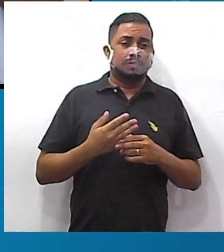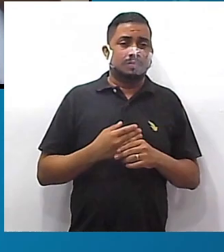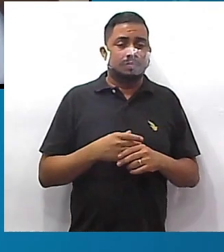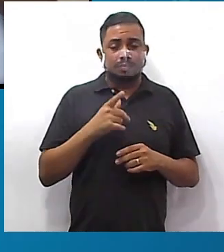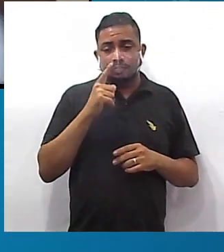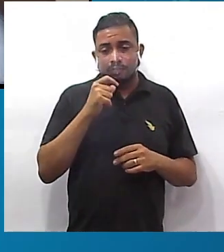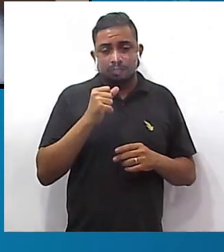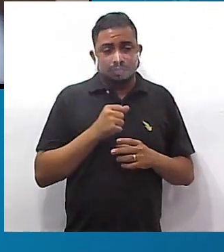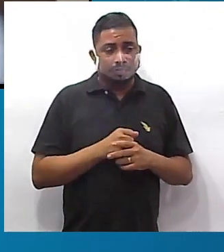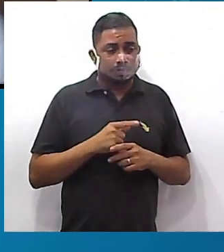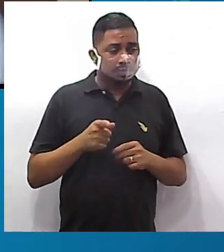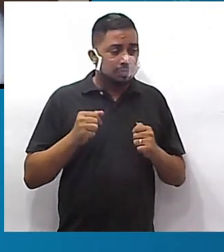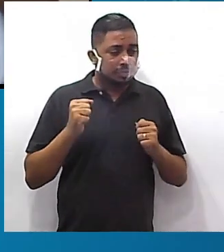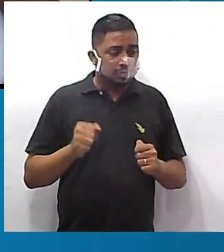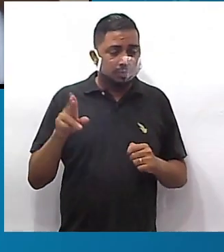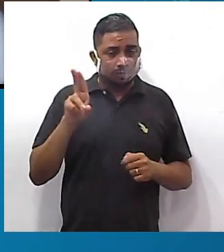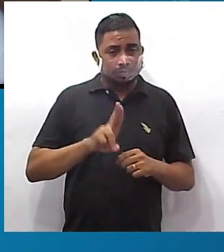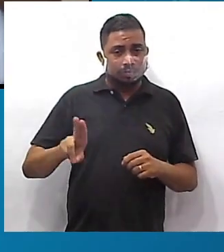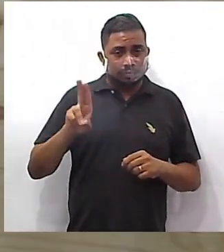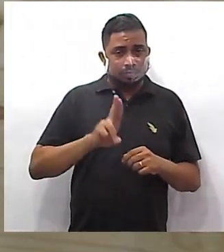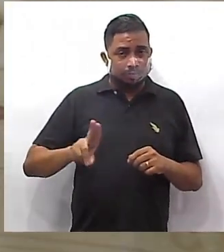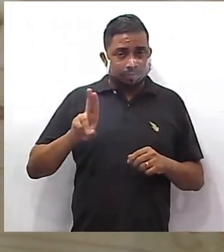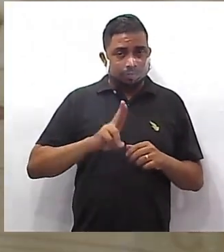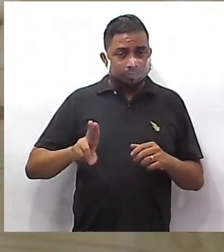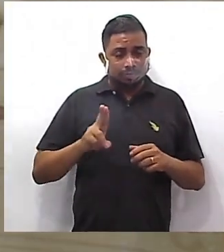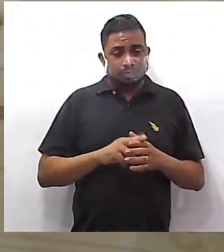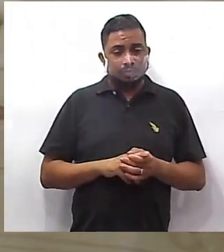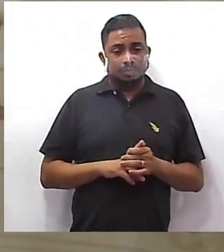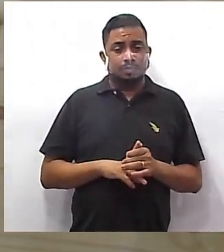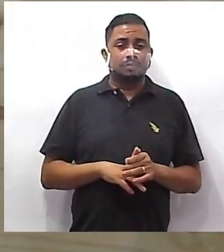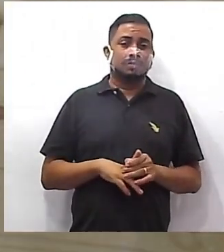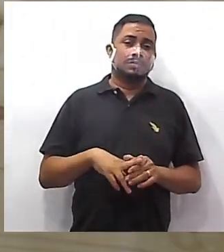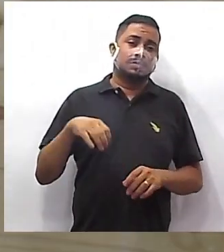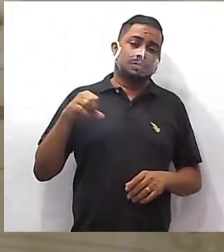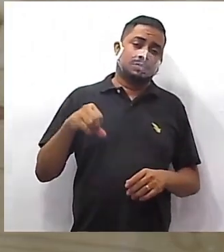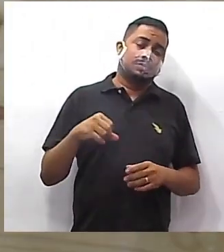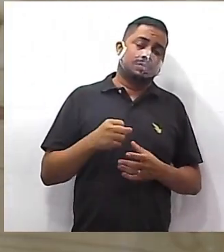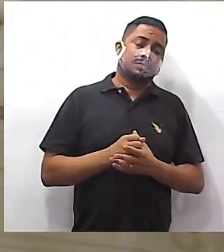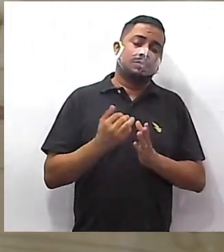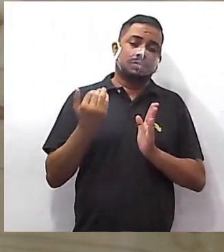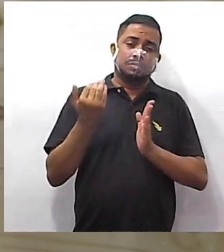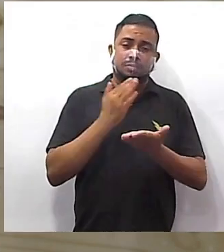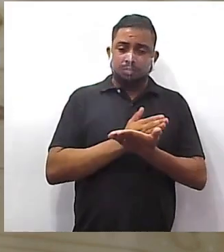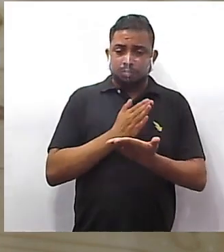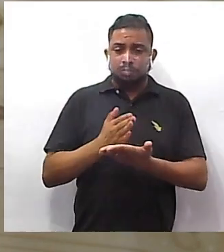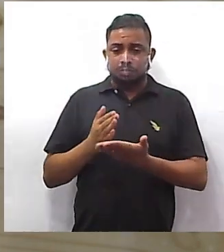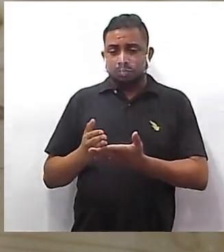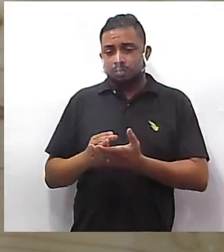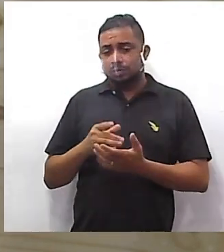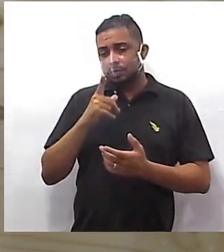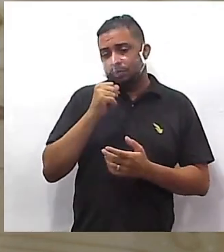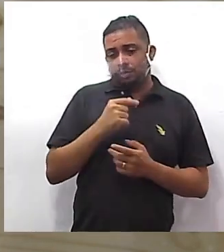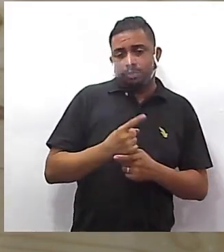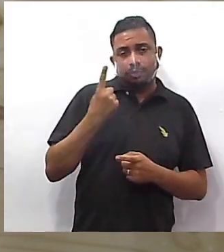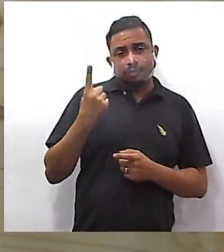água sanitária, você pode utilizar 9 partes de água para